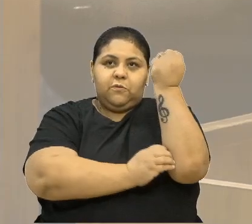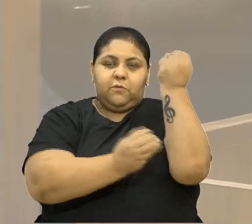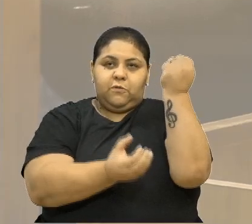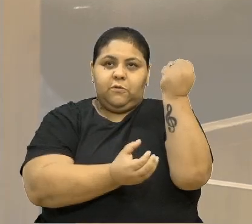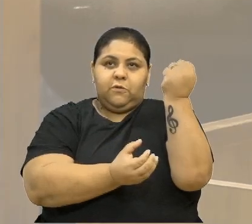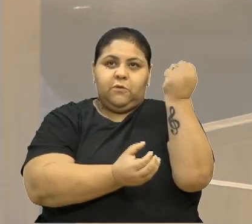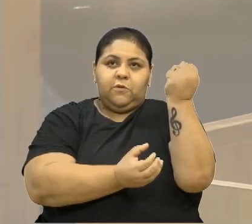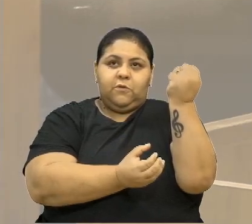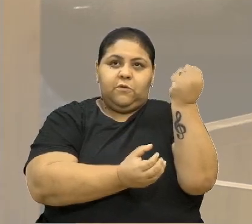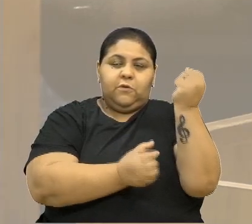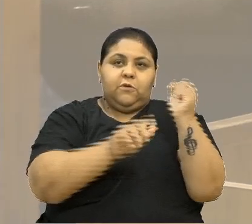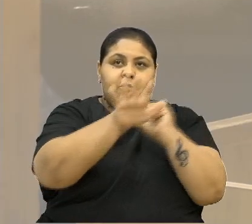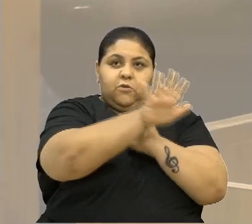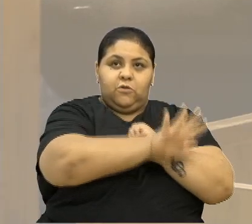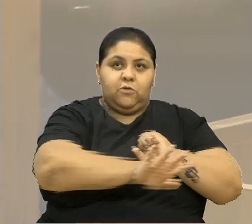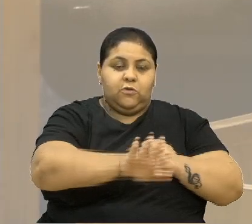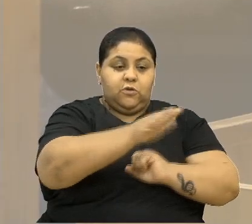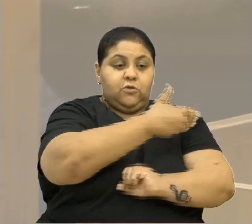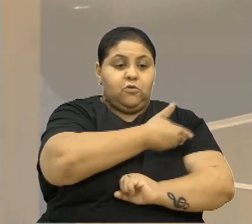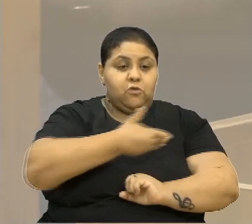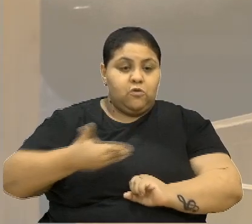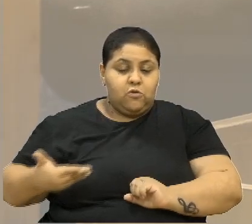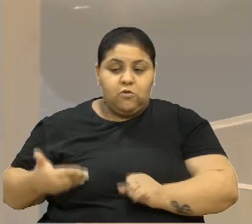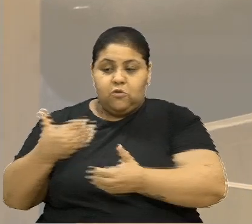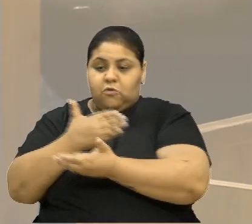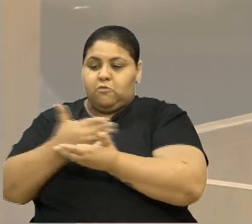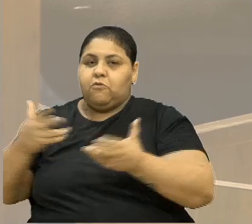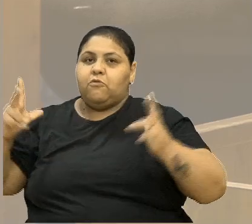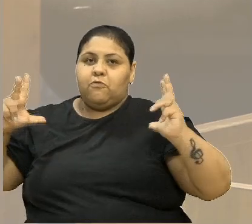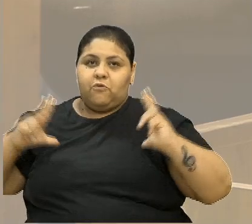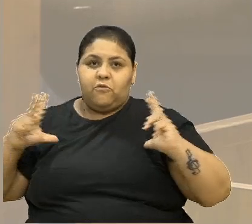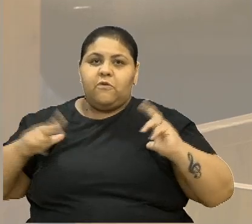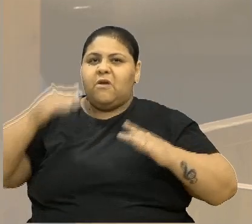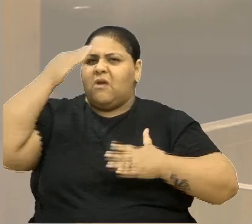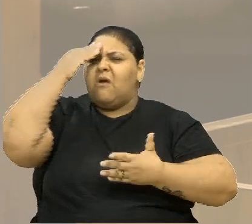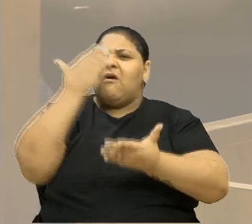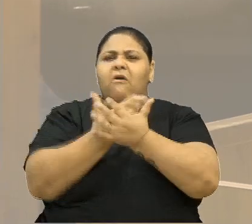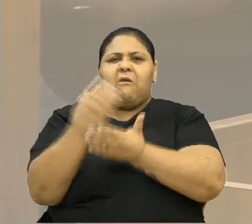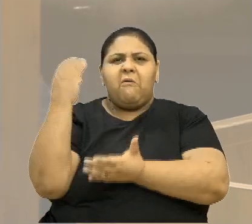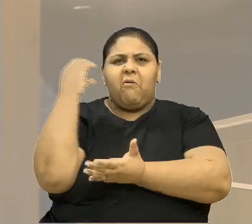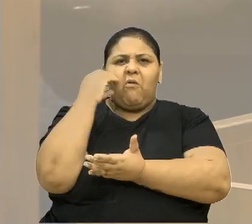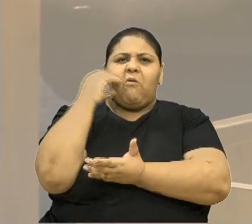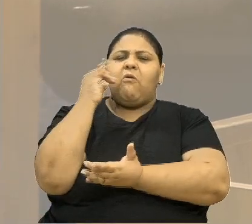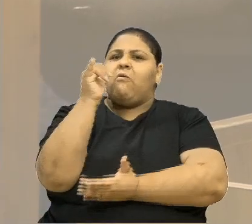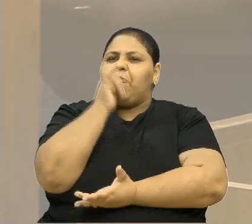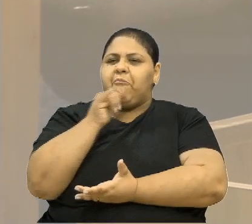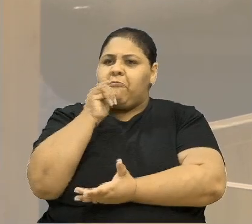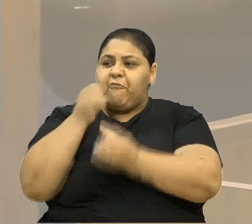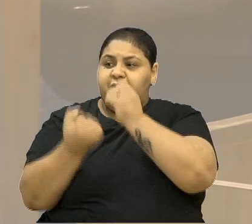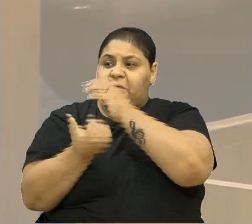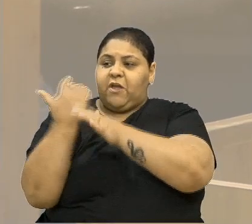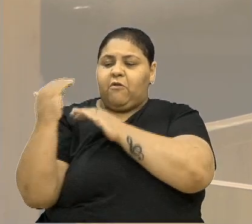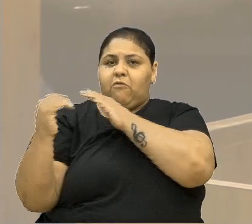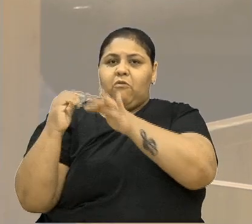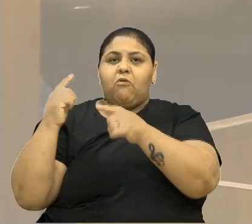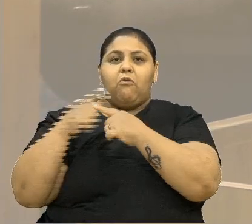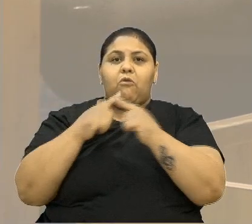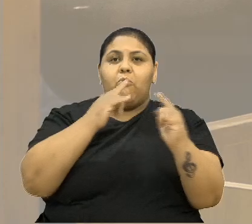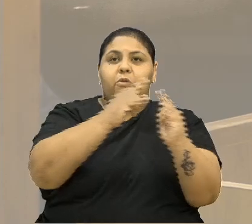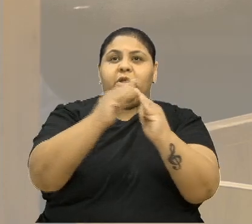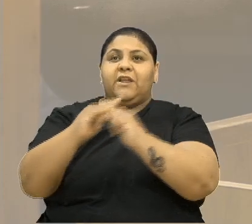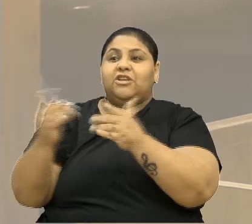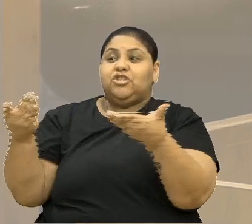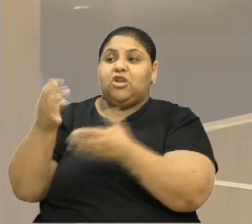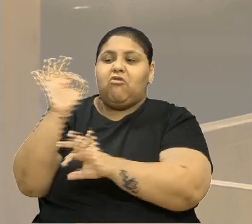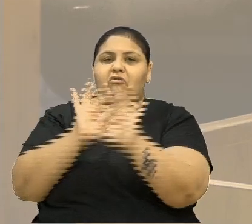iniciativa privada. Tenho certeza que a Anarrec vai ser um grande exemplo, vai se criar um grande movimento lá, porque as entidades já estão